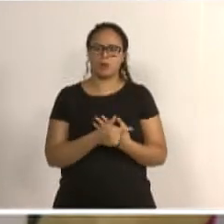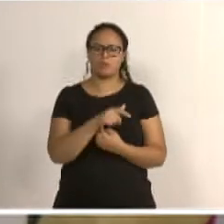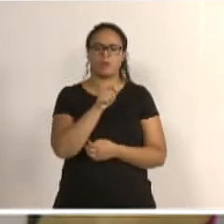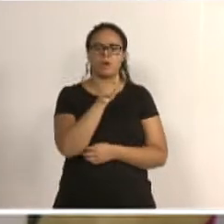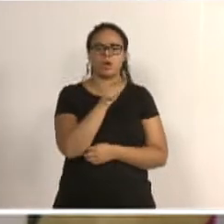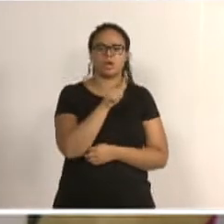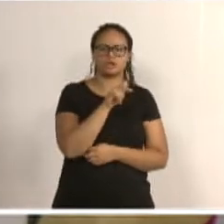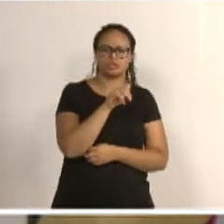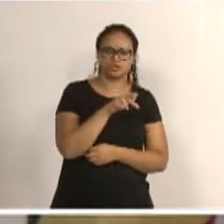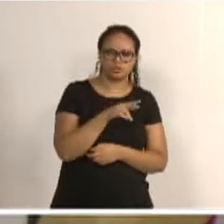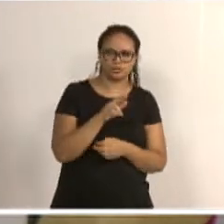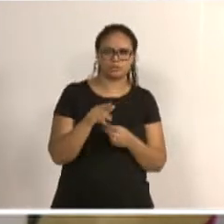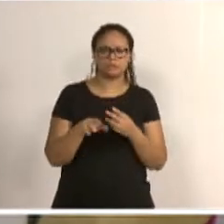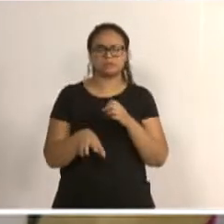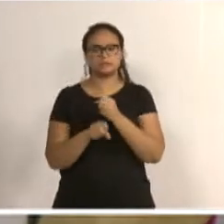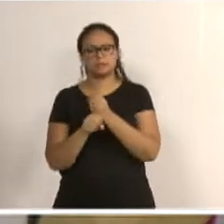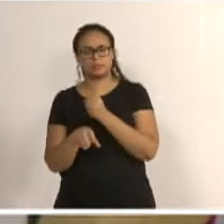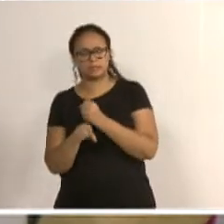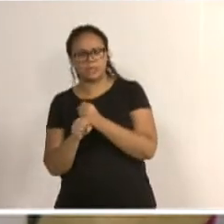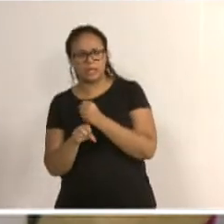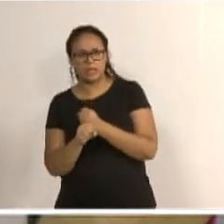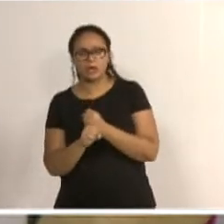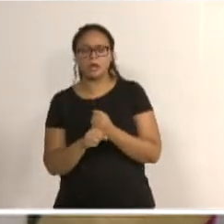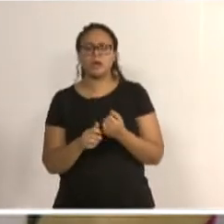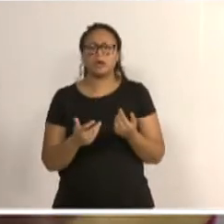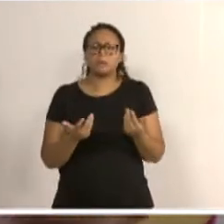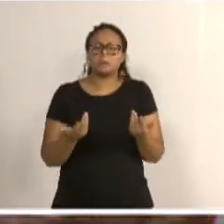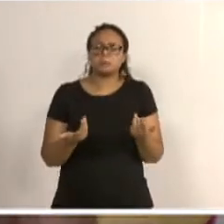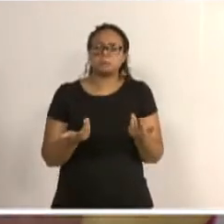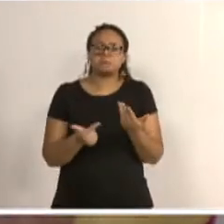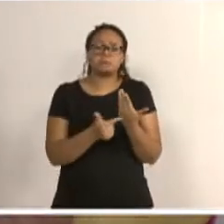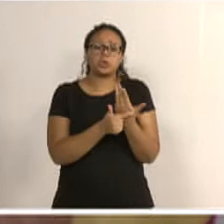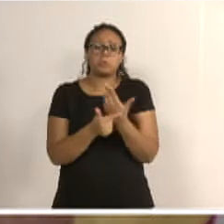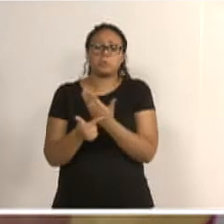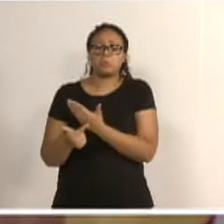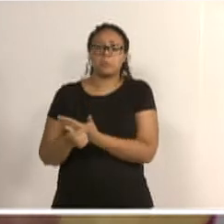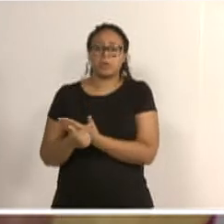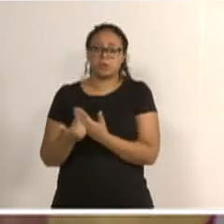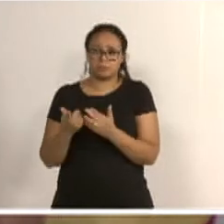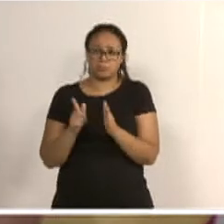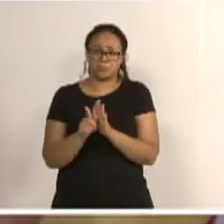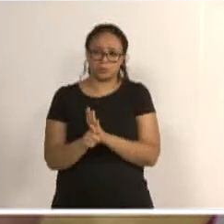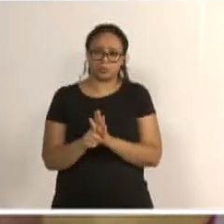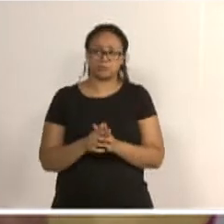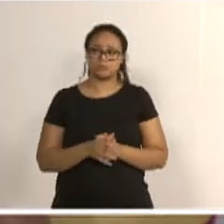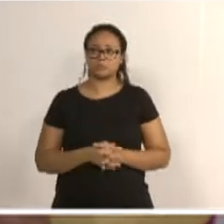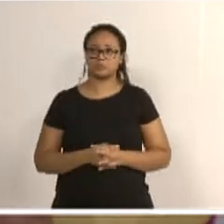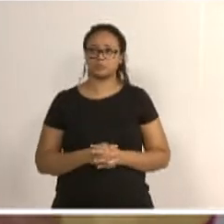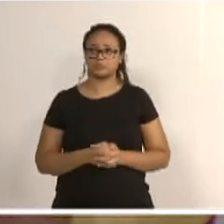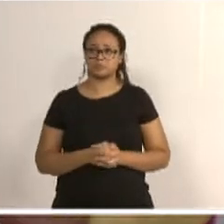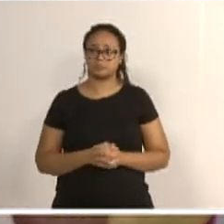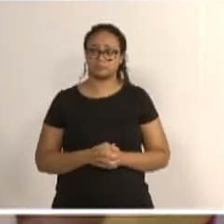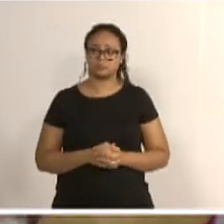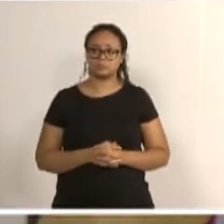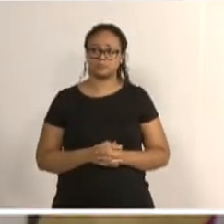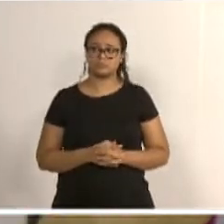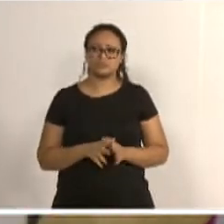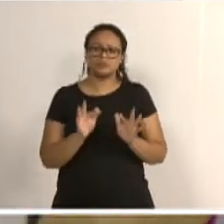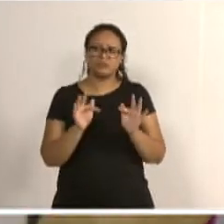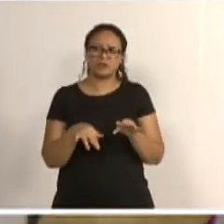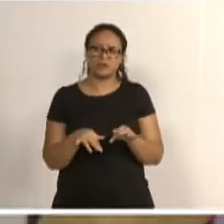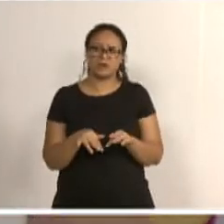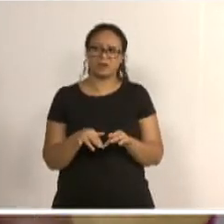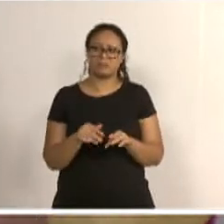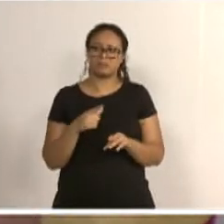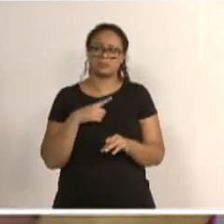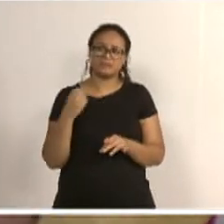o papel do CETERB? E essa é uma das perguntas que eu quero fazer. Posso responder? No final, por favor. Eu tenho umas 8 ou